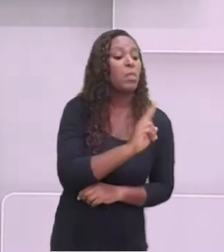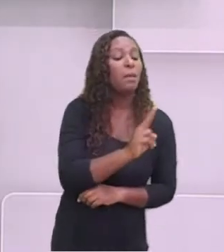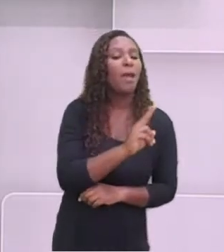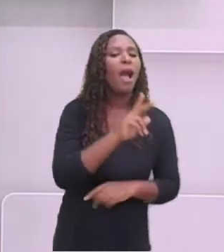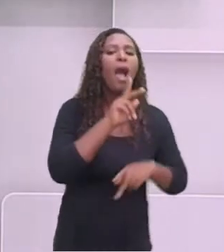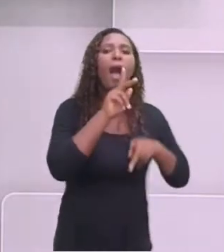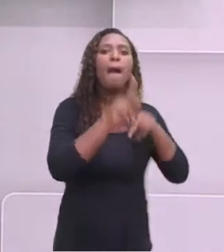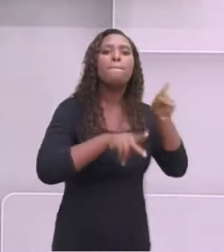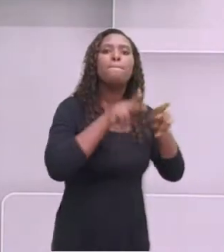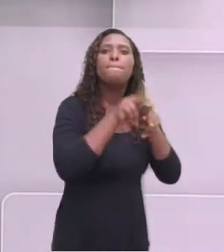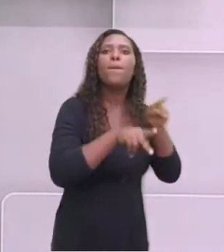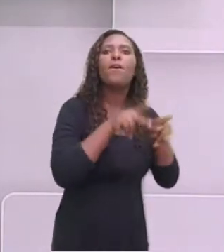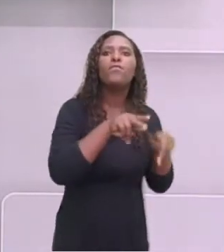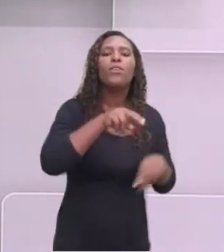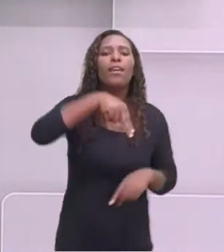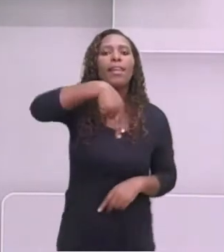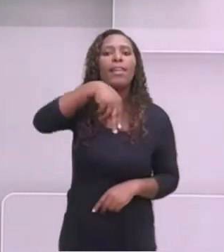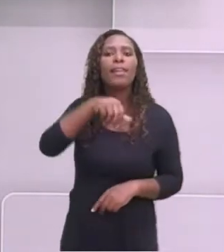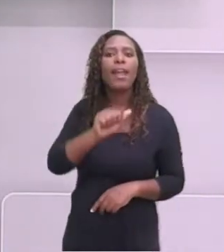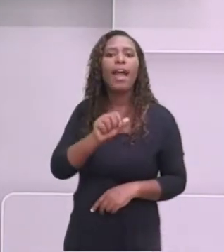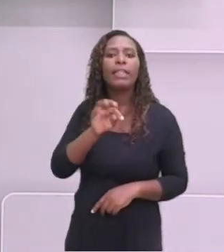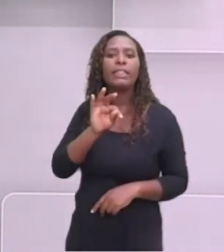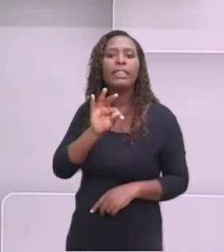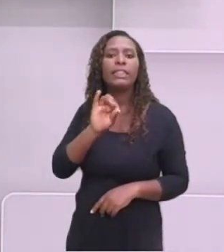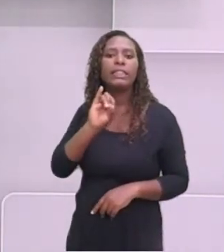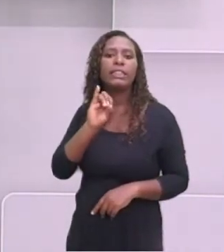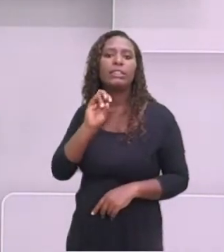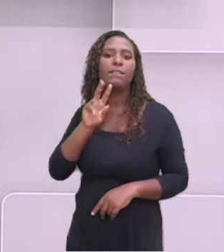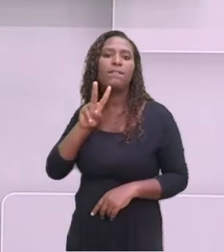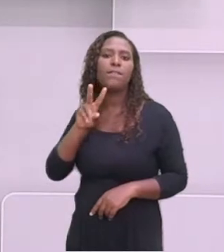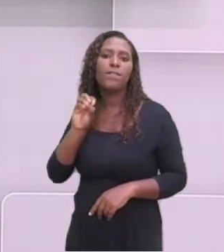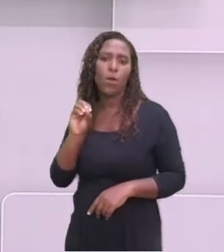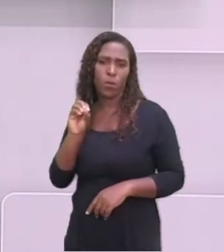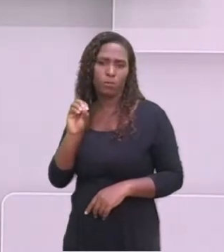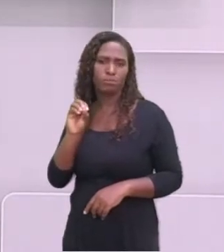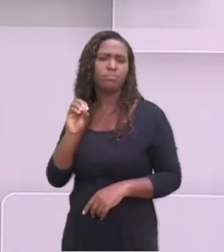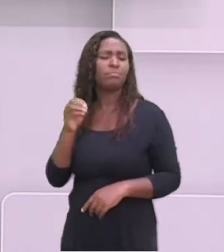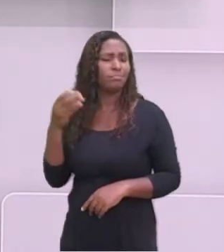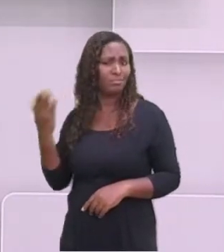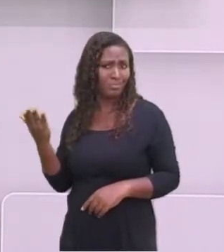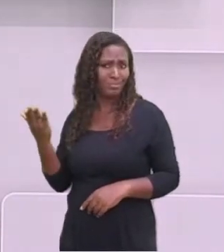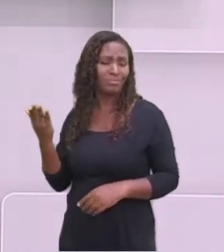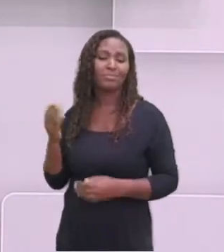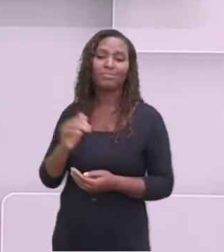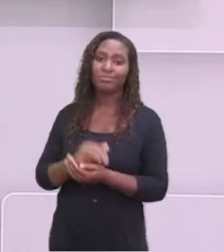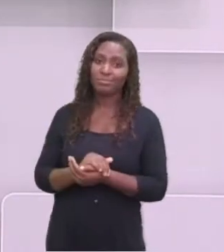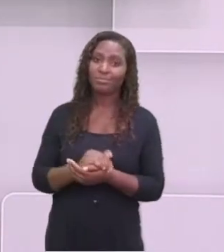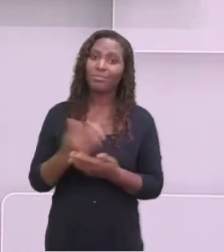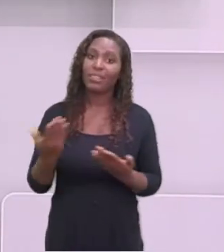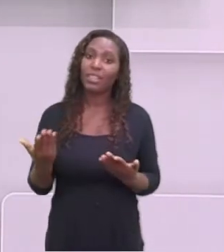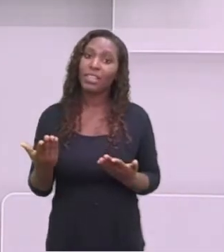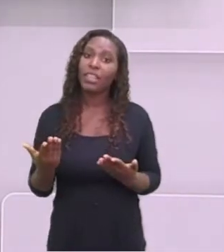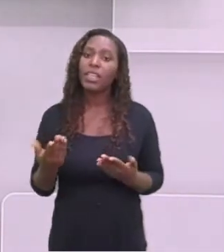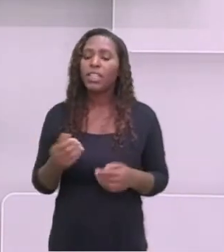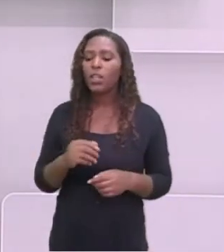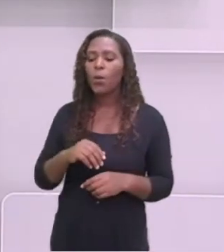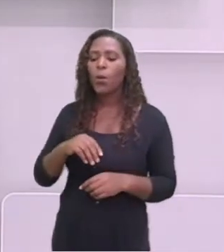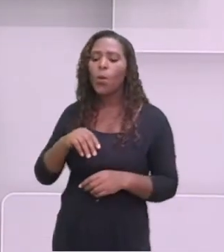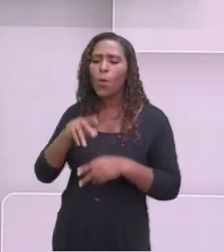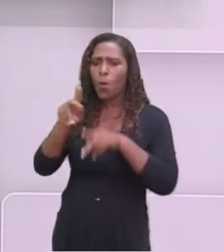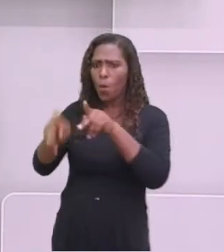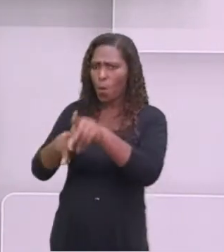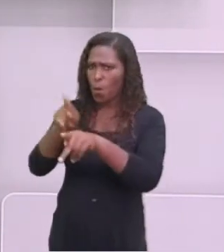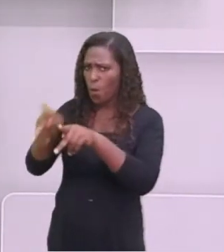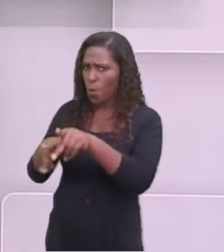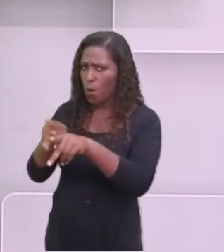para eles. A colonização portuguesa, principalmente, ela entendeu esse extermínio de milhões